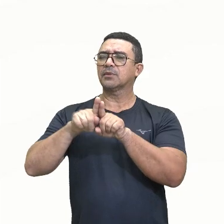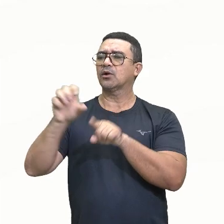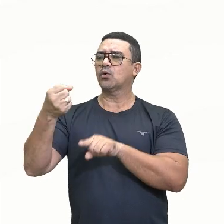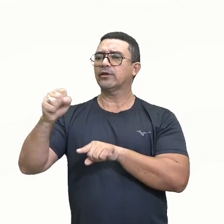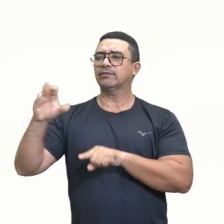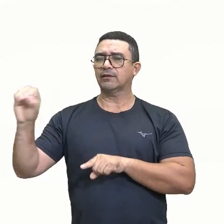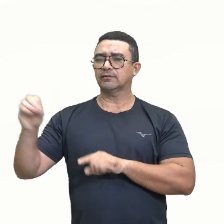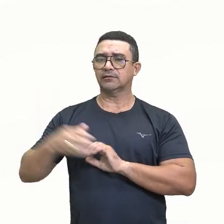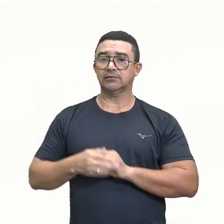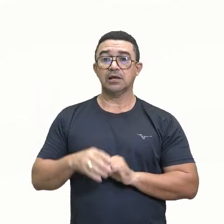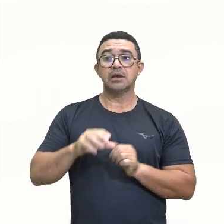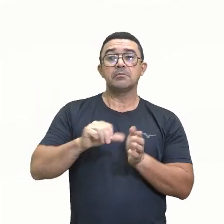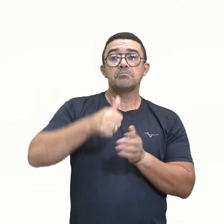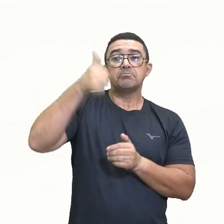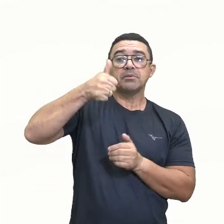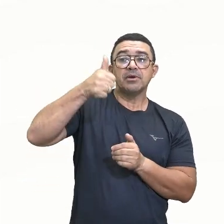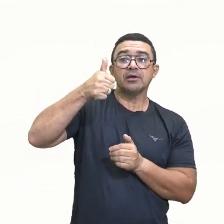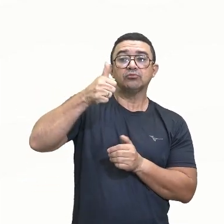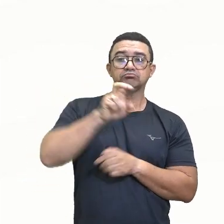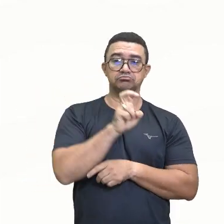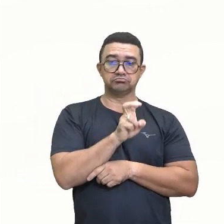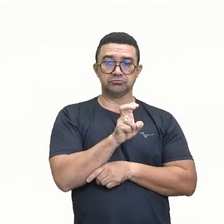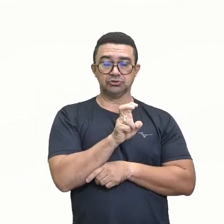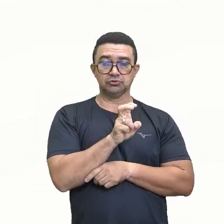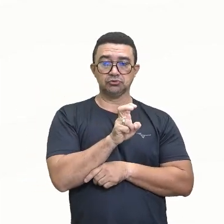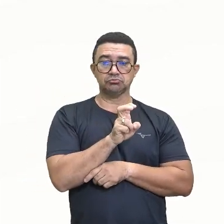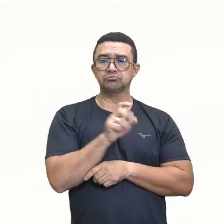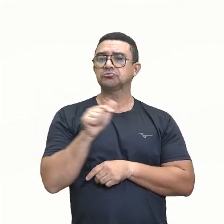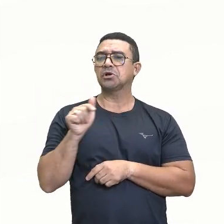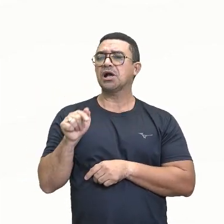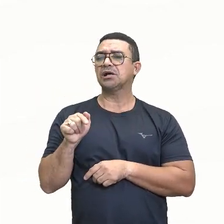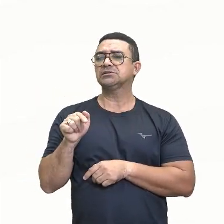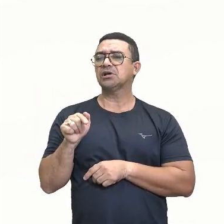primeiro termo é 5 e a razão